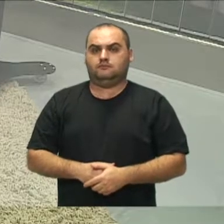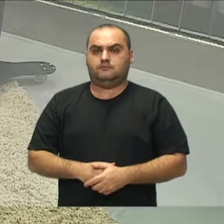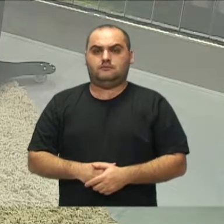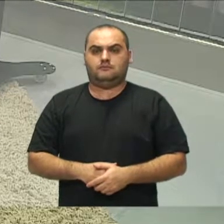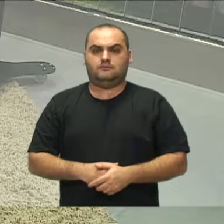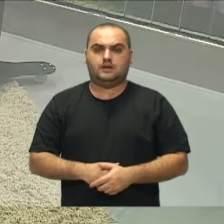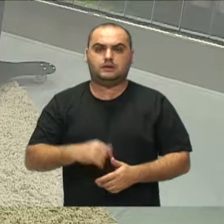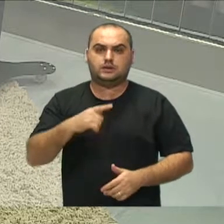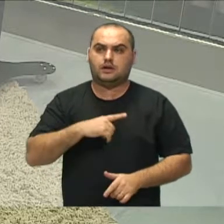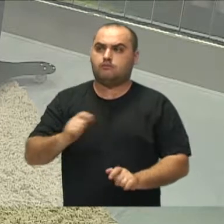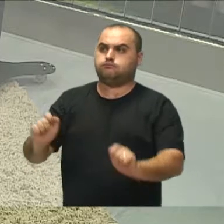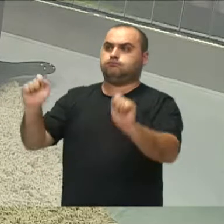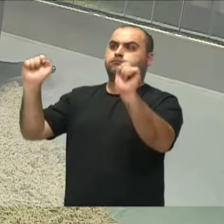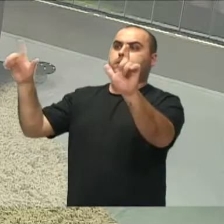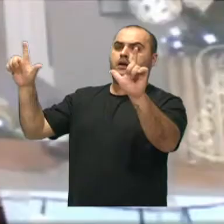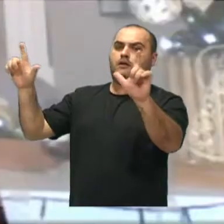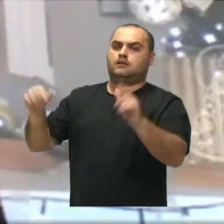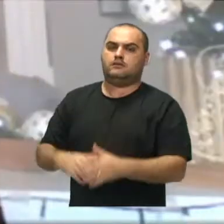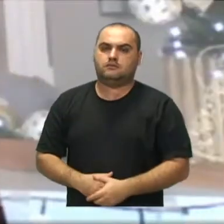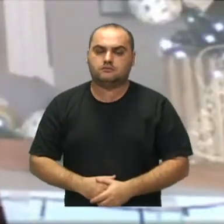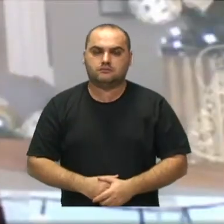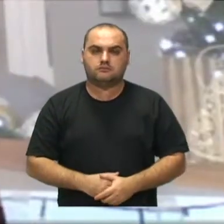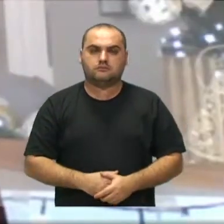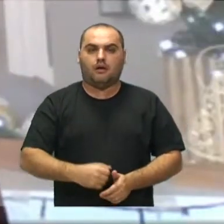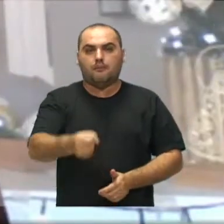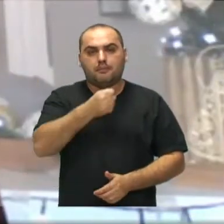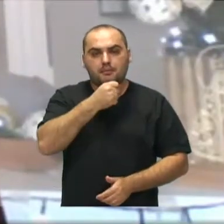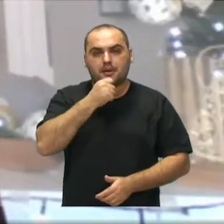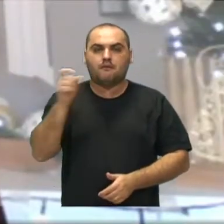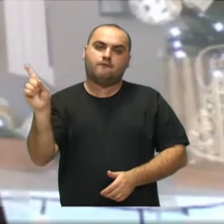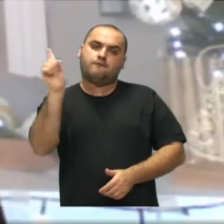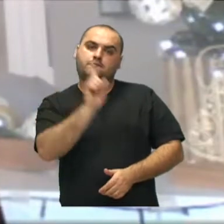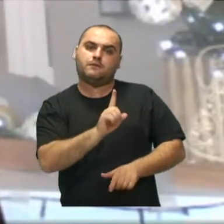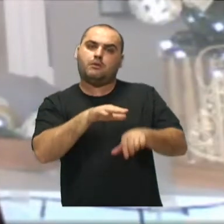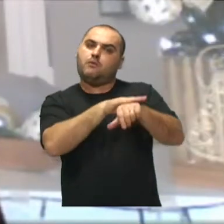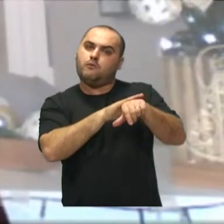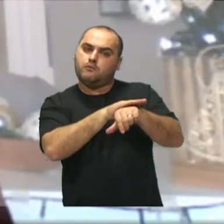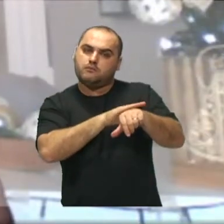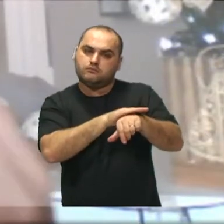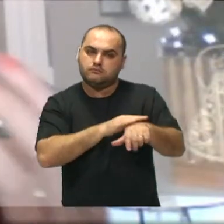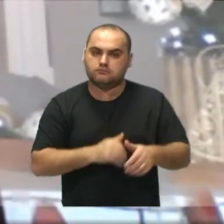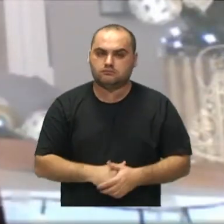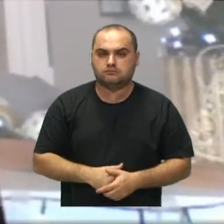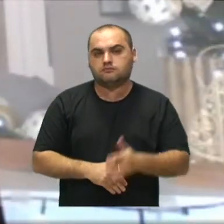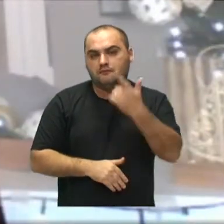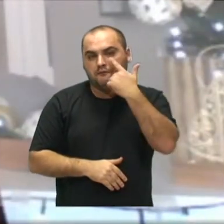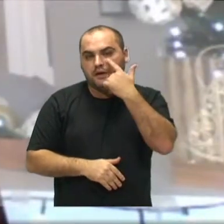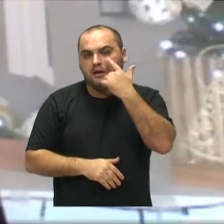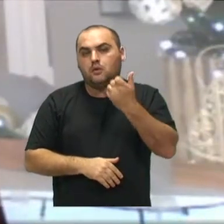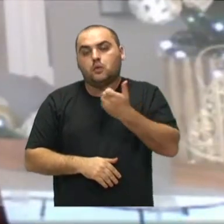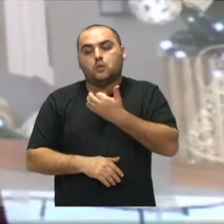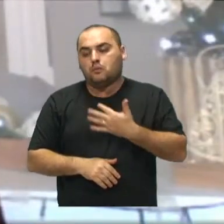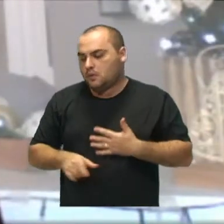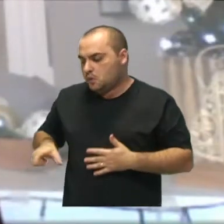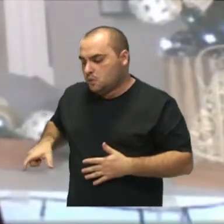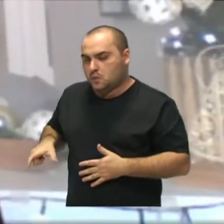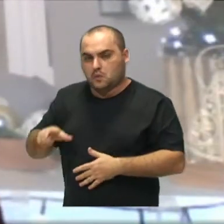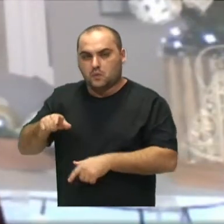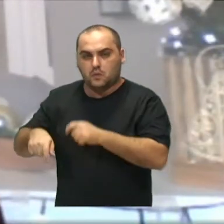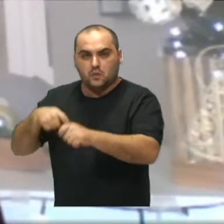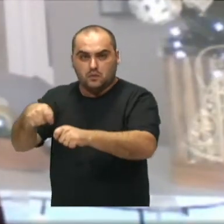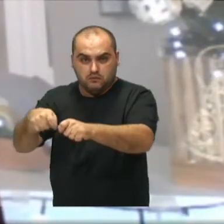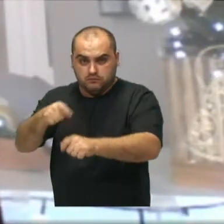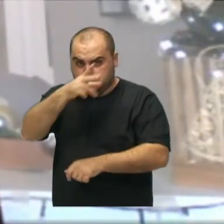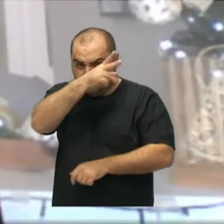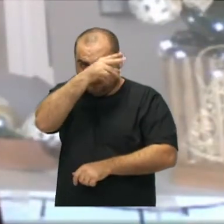tinha outdoor, a imprensa vinha falar com a gente sobre isso, fez o levantamento de números, viu o número de ciclovias que teve, e o prefeito,